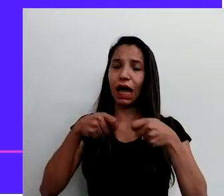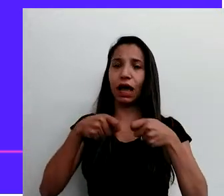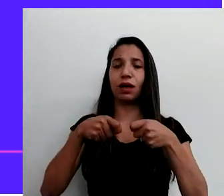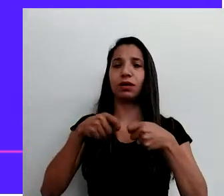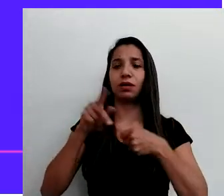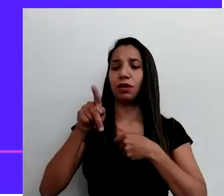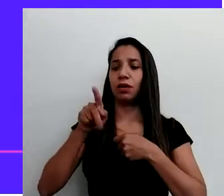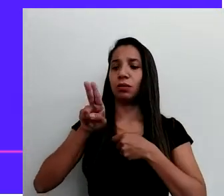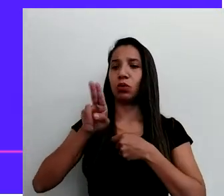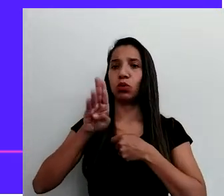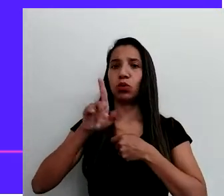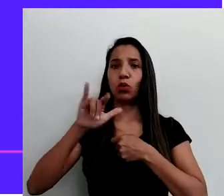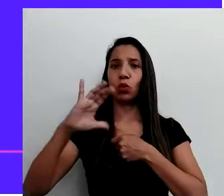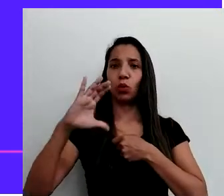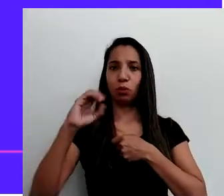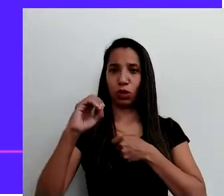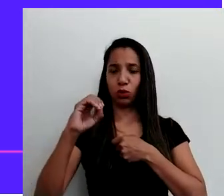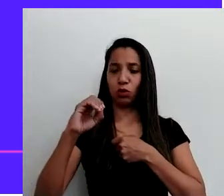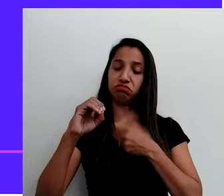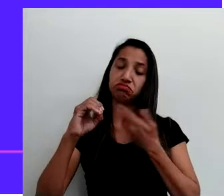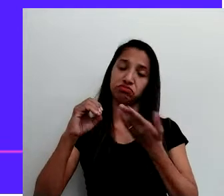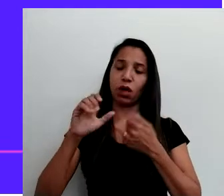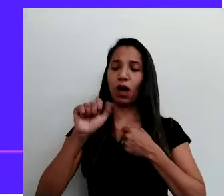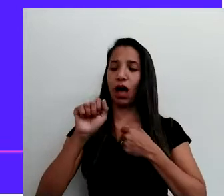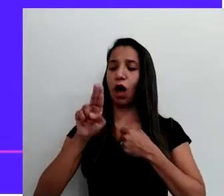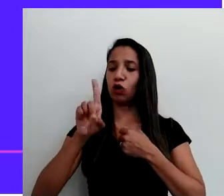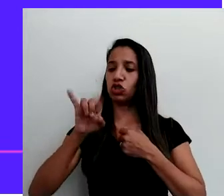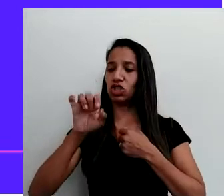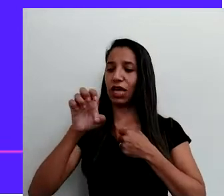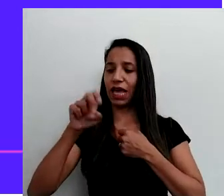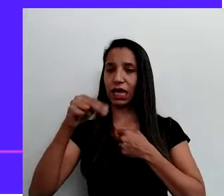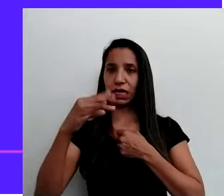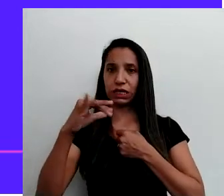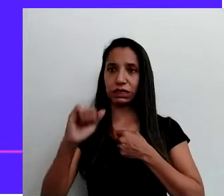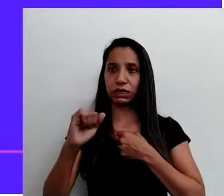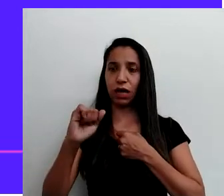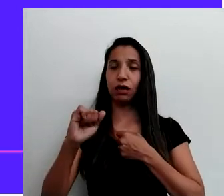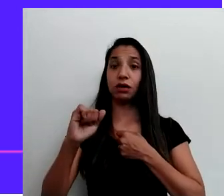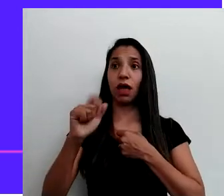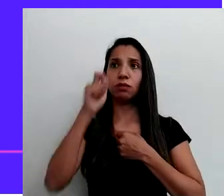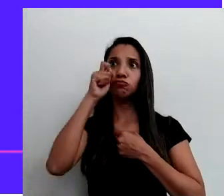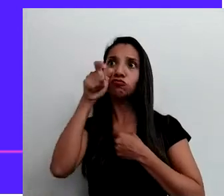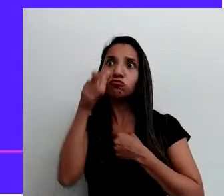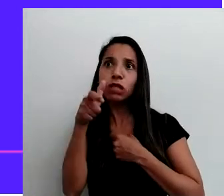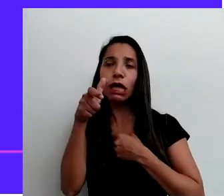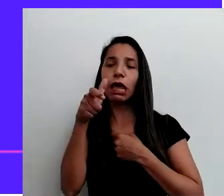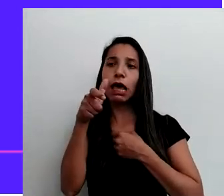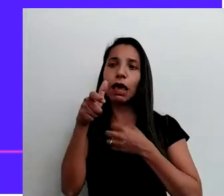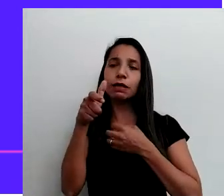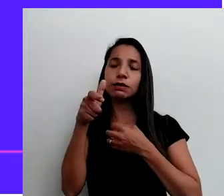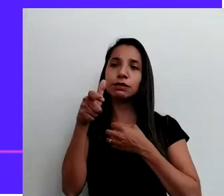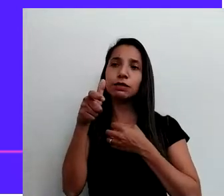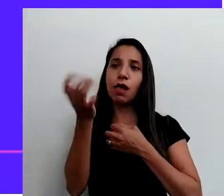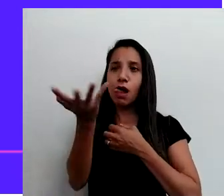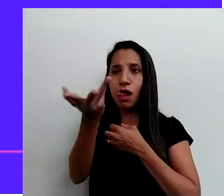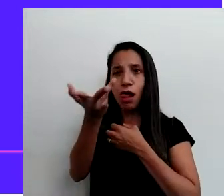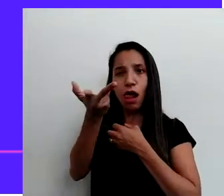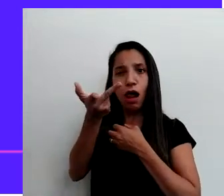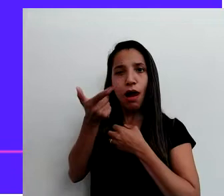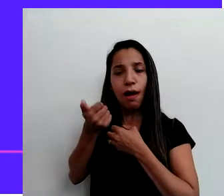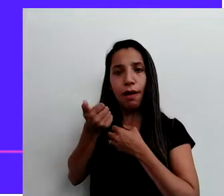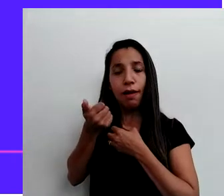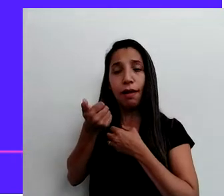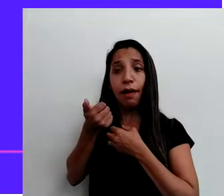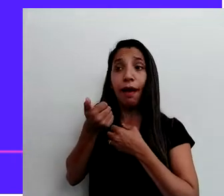é mostrar por que que o tema é importante, quais são as consequências que o problema da